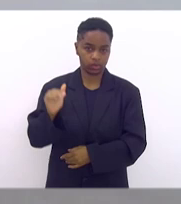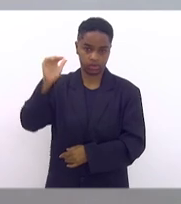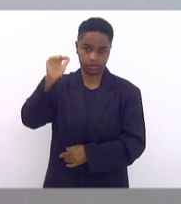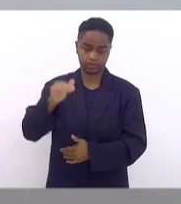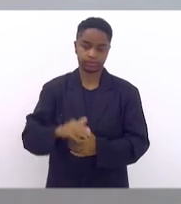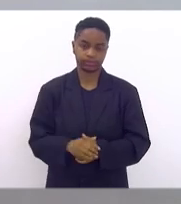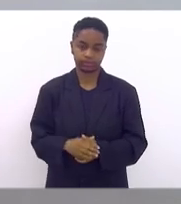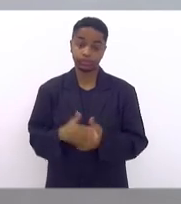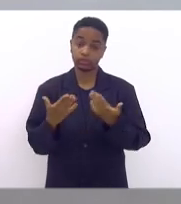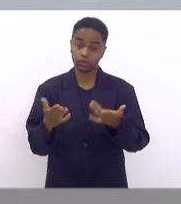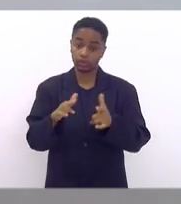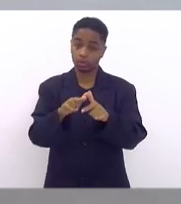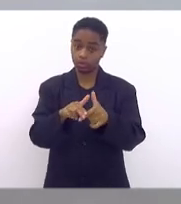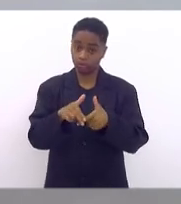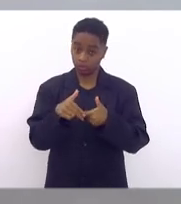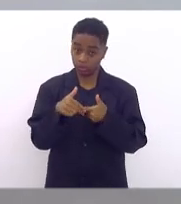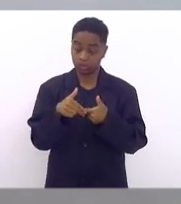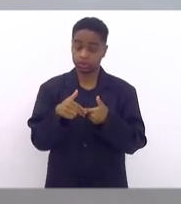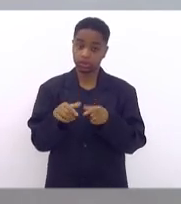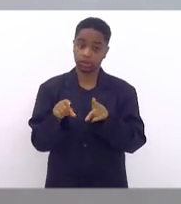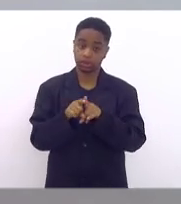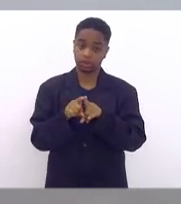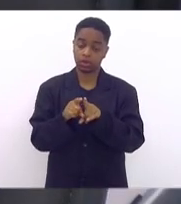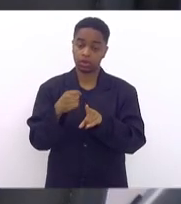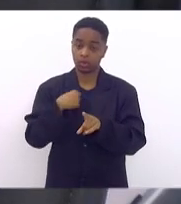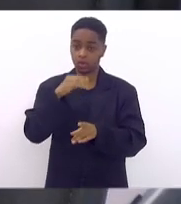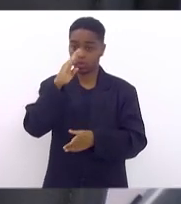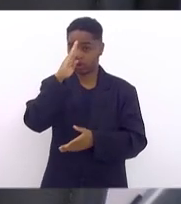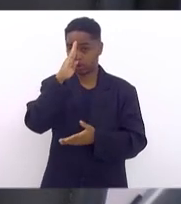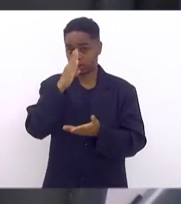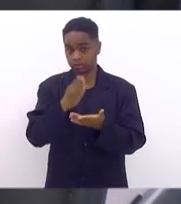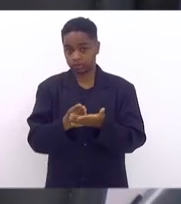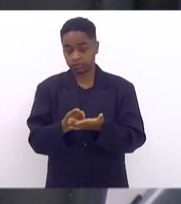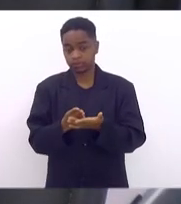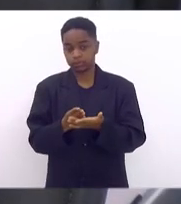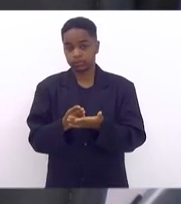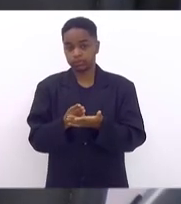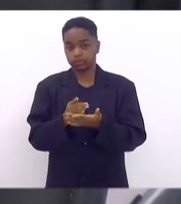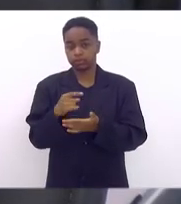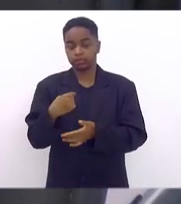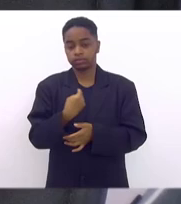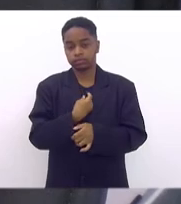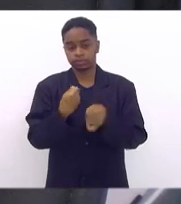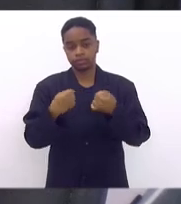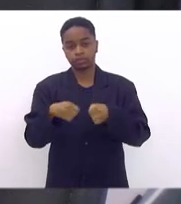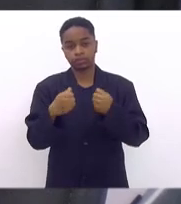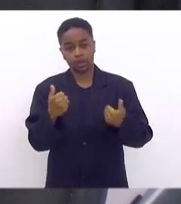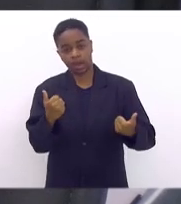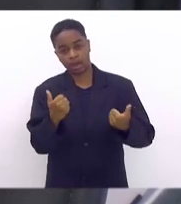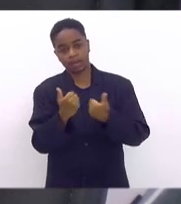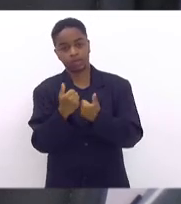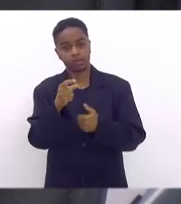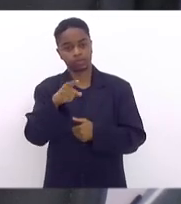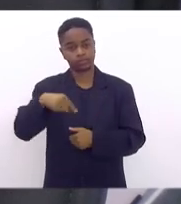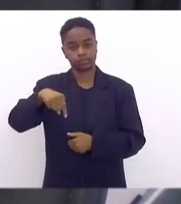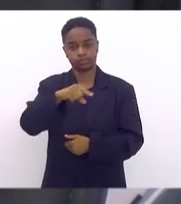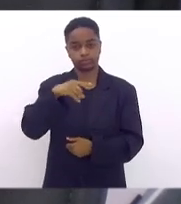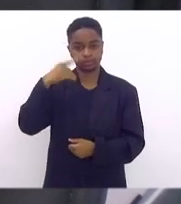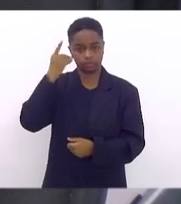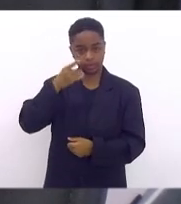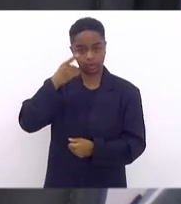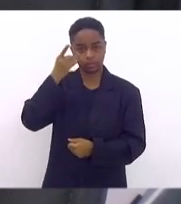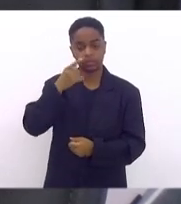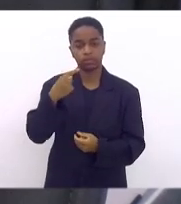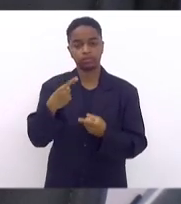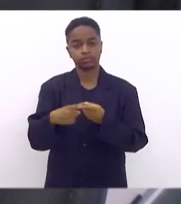É essa a razão, e aí eu acho que contamos muito com os deputados e deputadas para, a